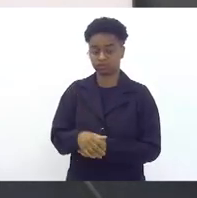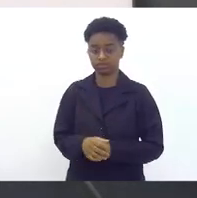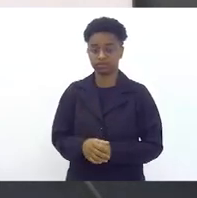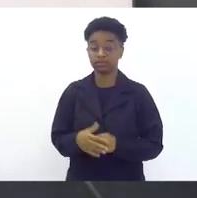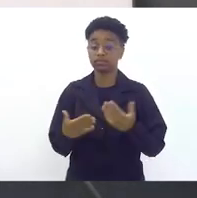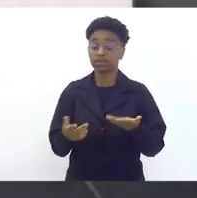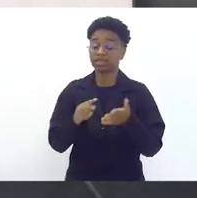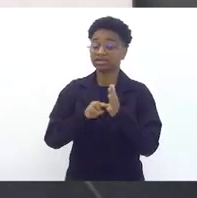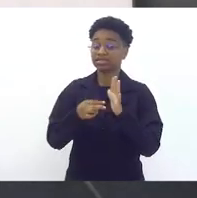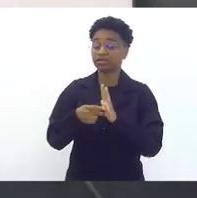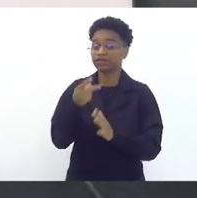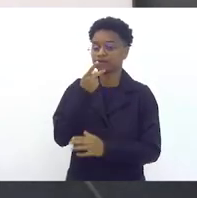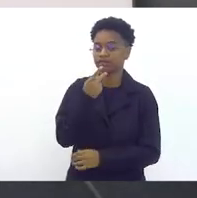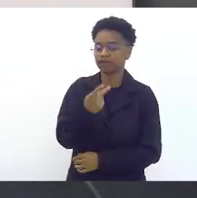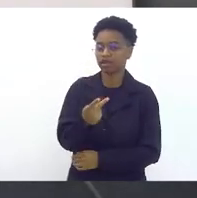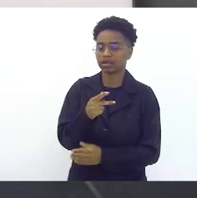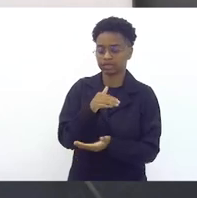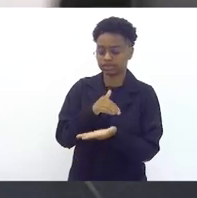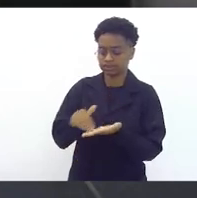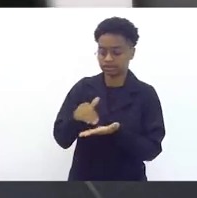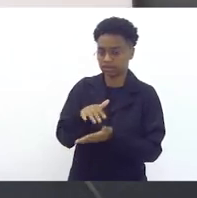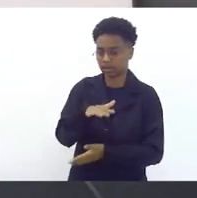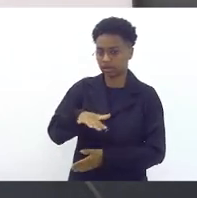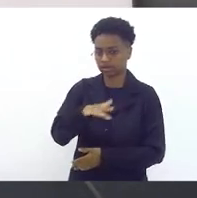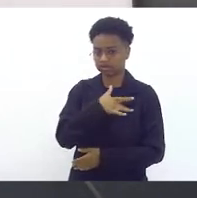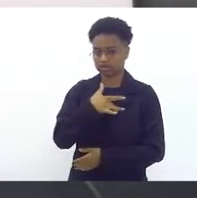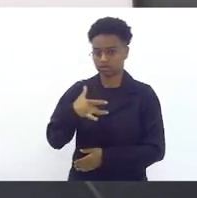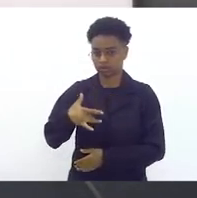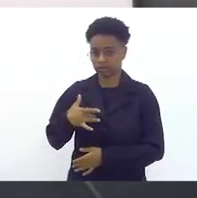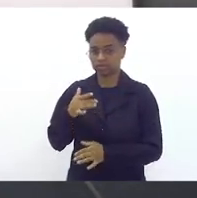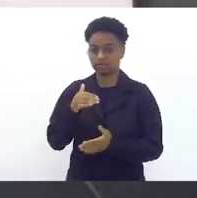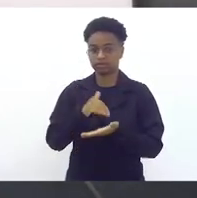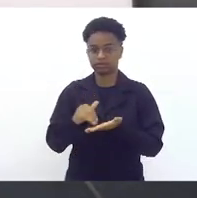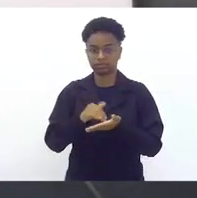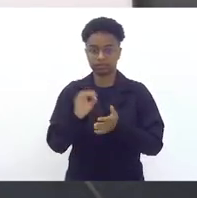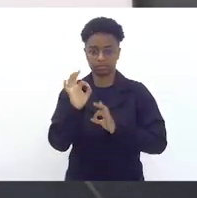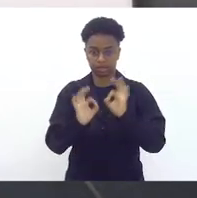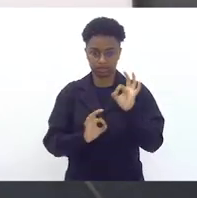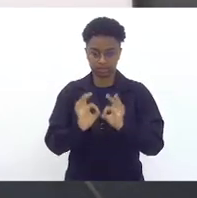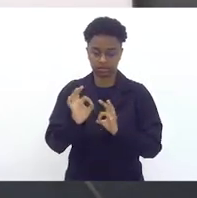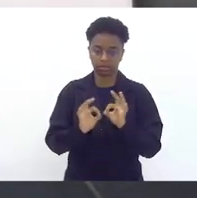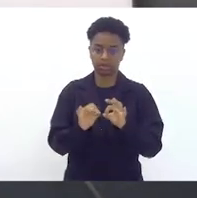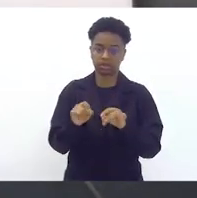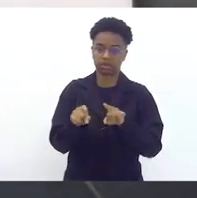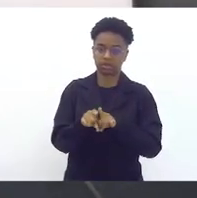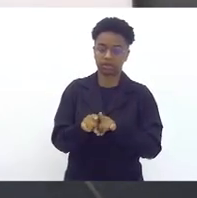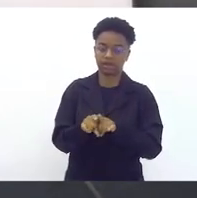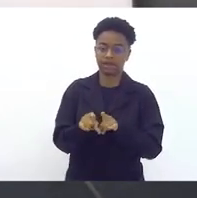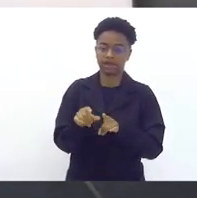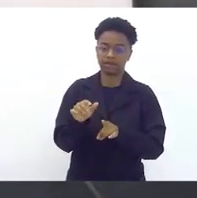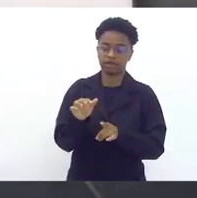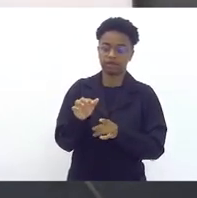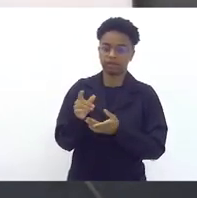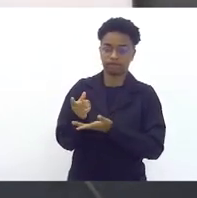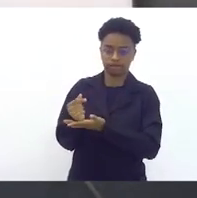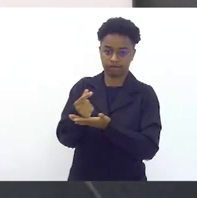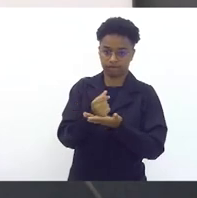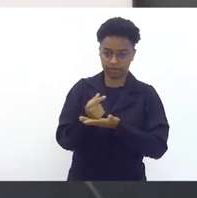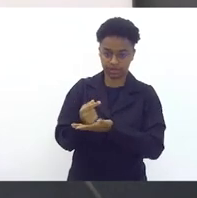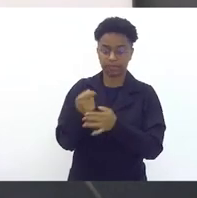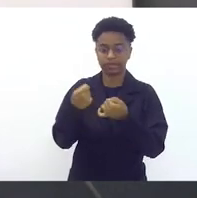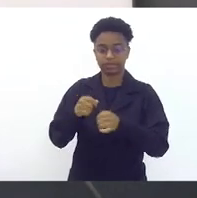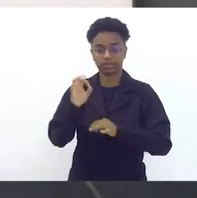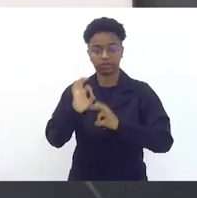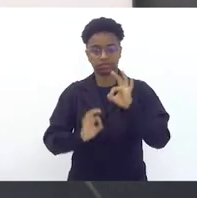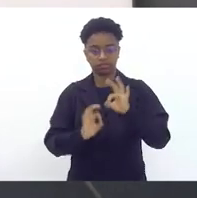Significava dizer que a Secretaria de Saúde, a Secretaria de Planejamento e Fazenda deveriam regulamentar o plano em